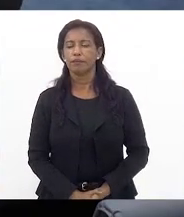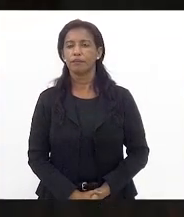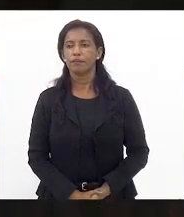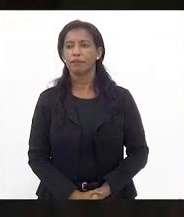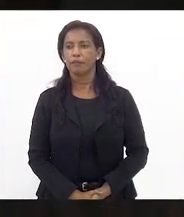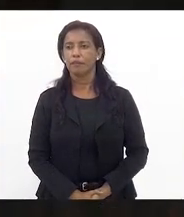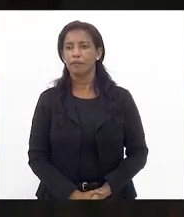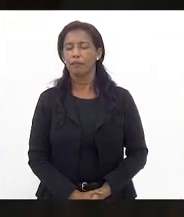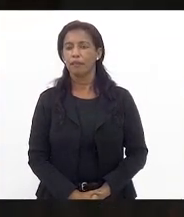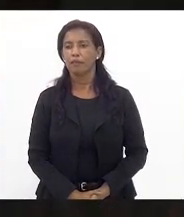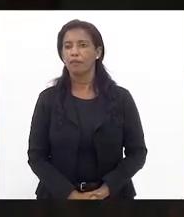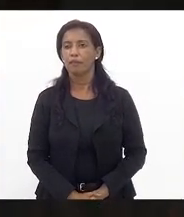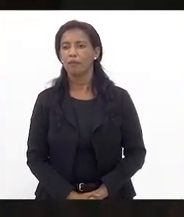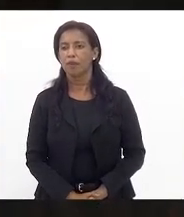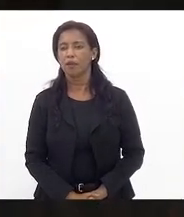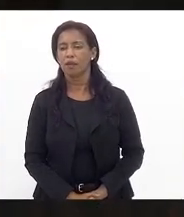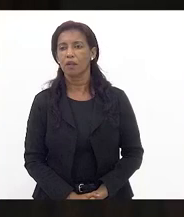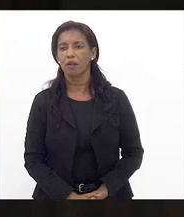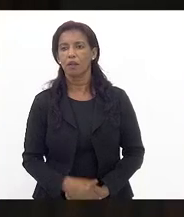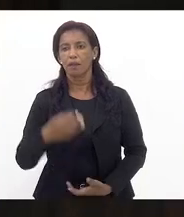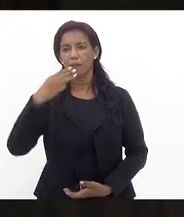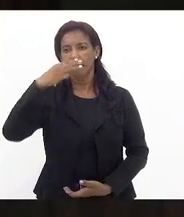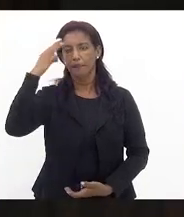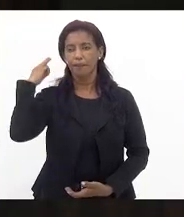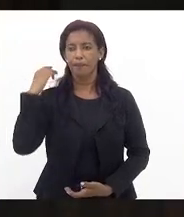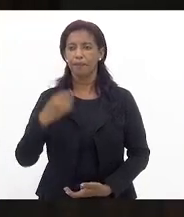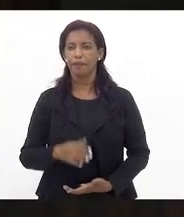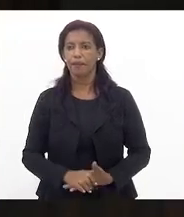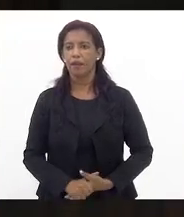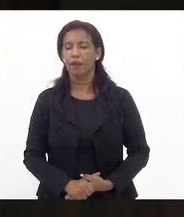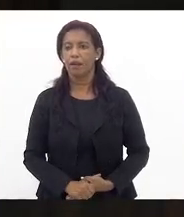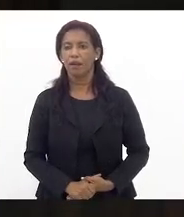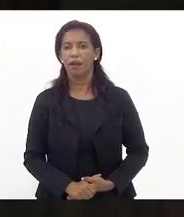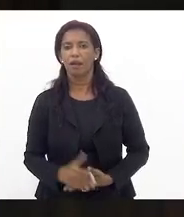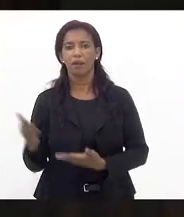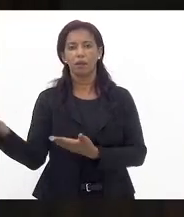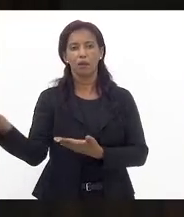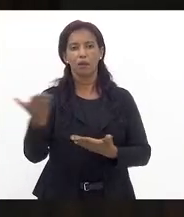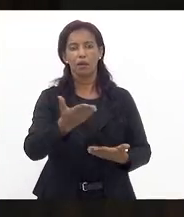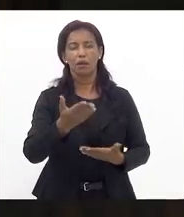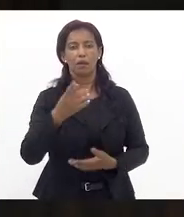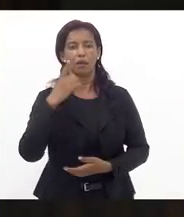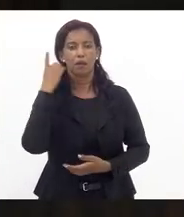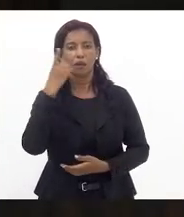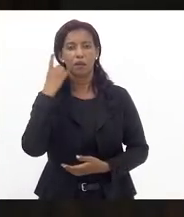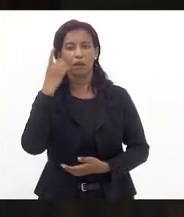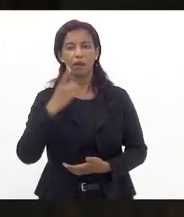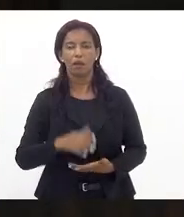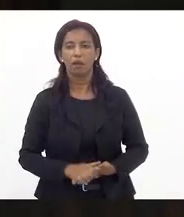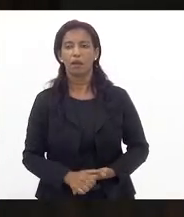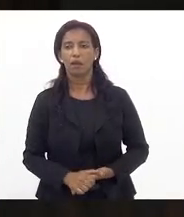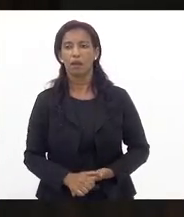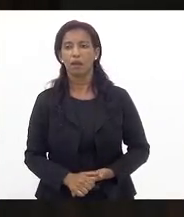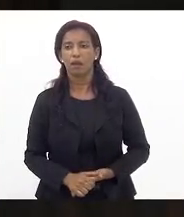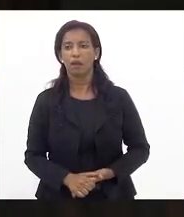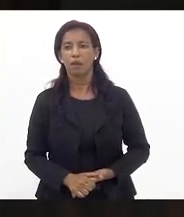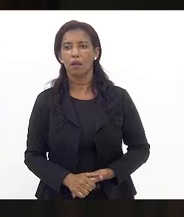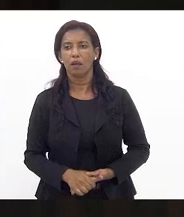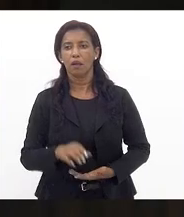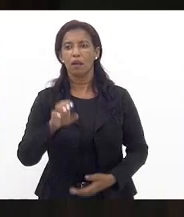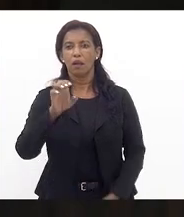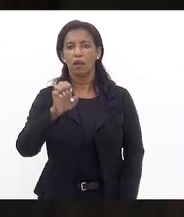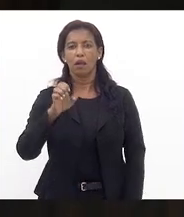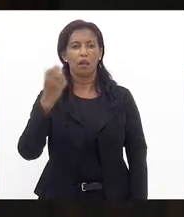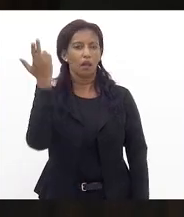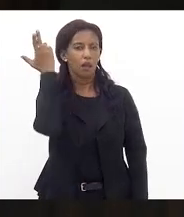Obrigado, presidente. Márcio Pacheco. Próximo orador, nobre deputado. Próximo e último orador, deputado